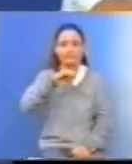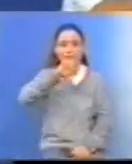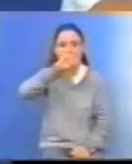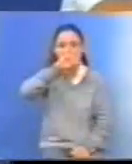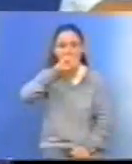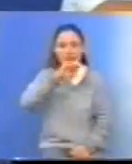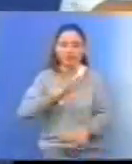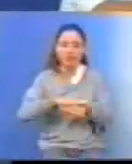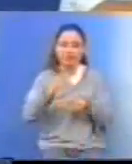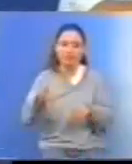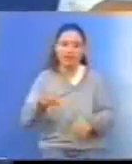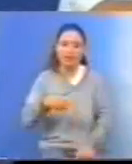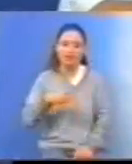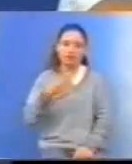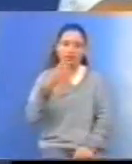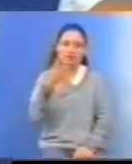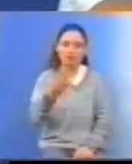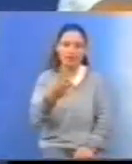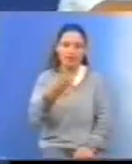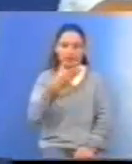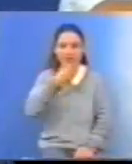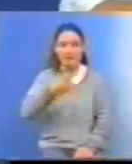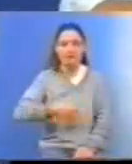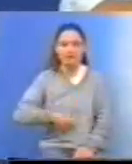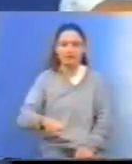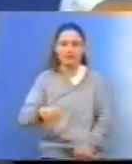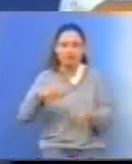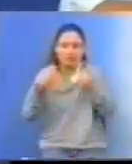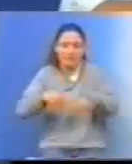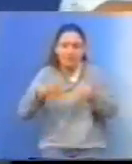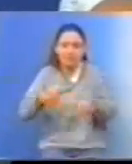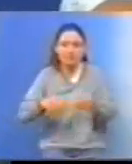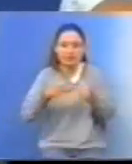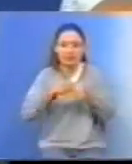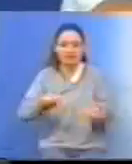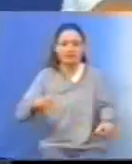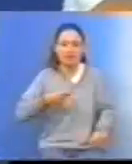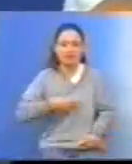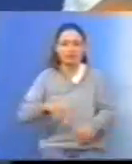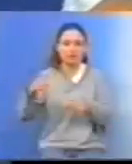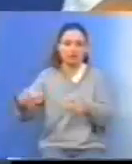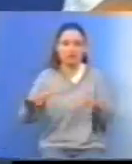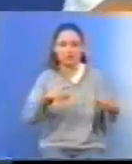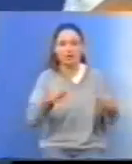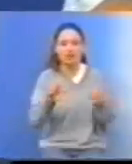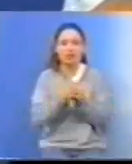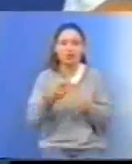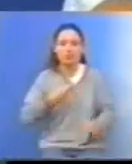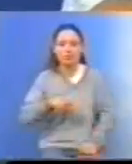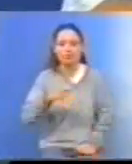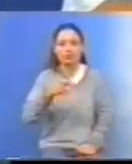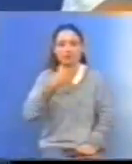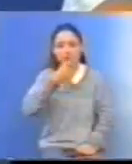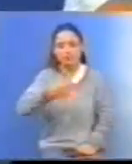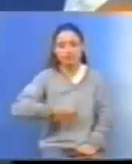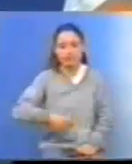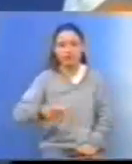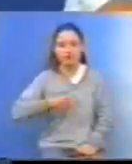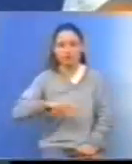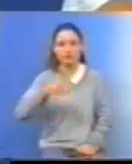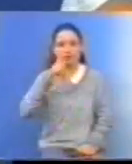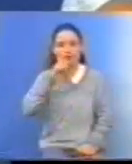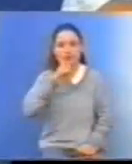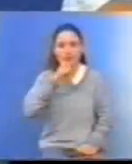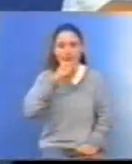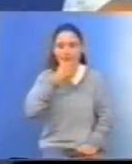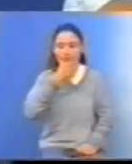lá, no seu lugar, na sua casa, com o seu marido e com os seus filhos. Eu não estou sendo negativo, não estou dizendo que você precisa ficar